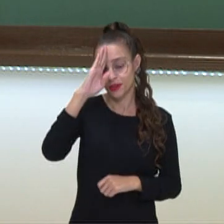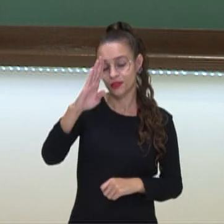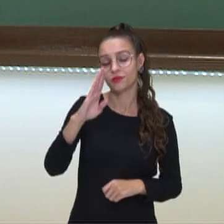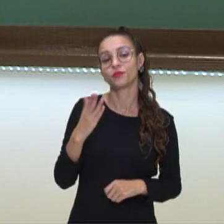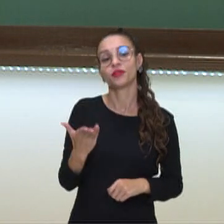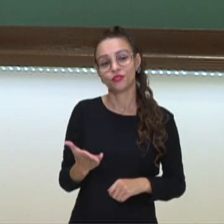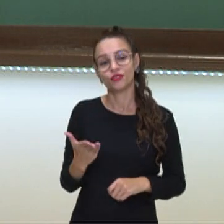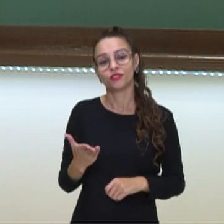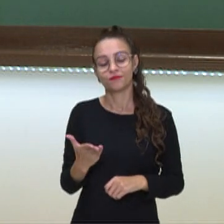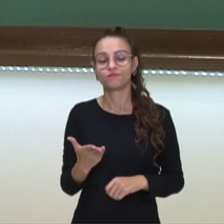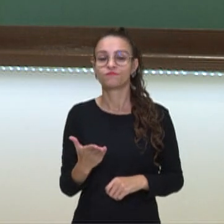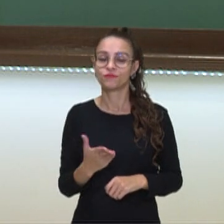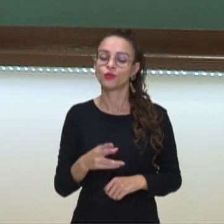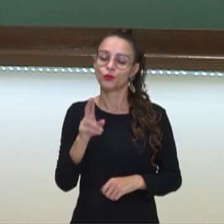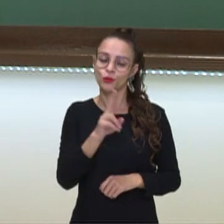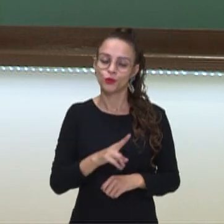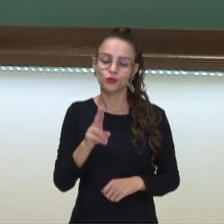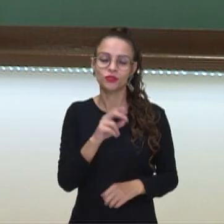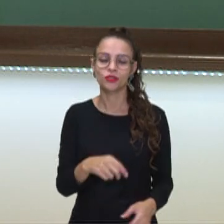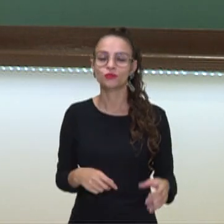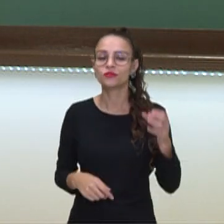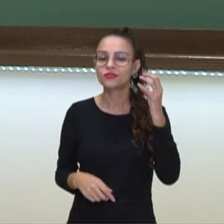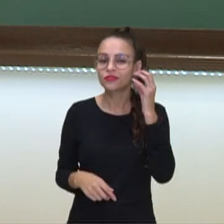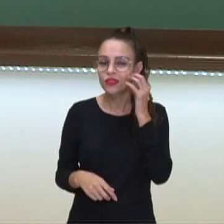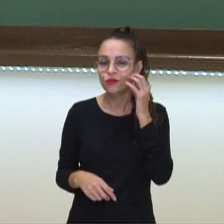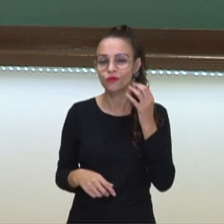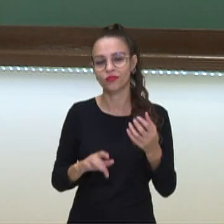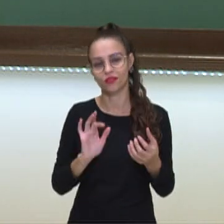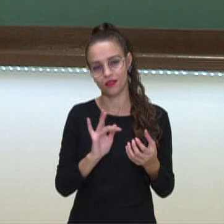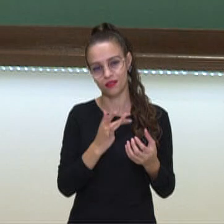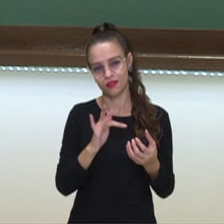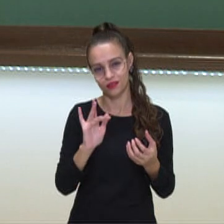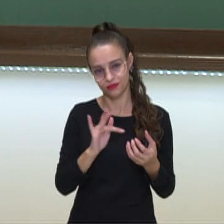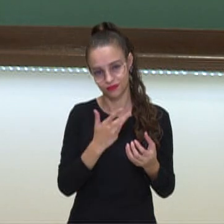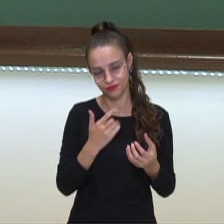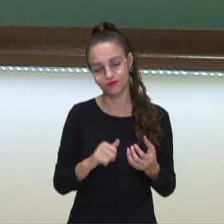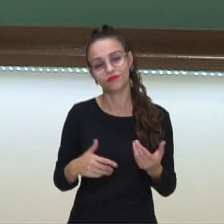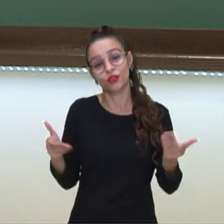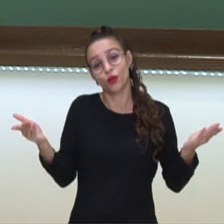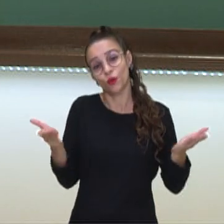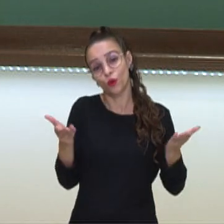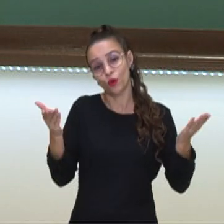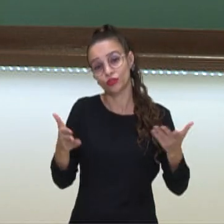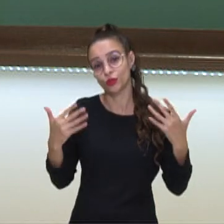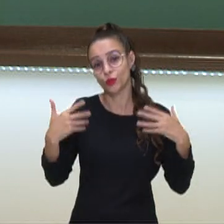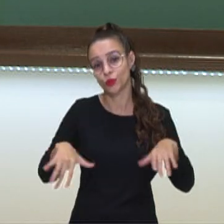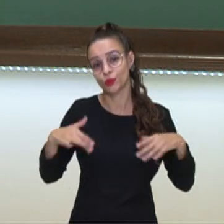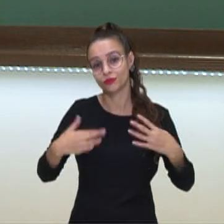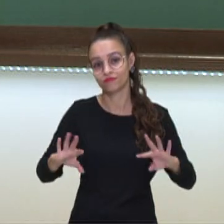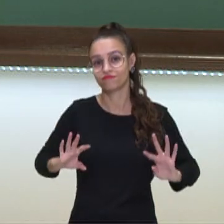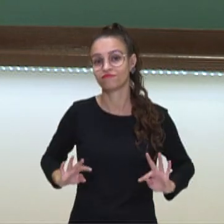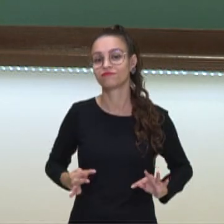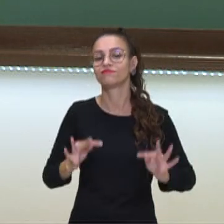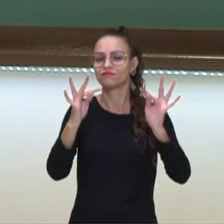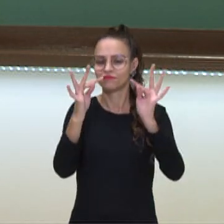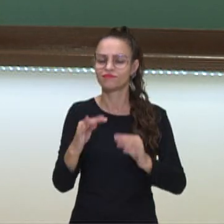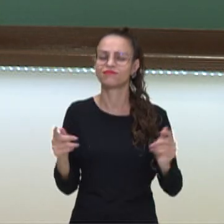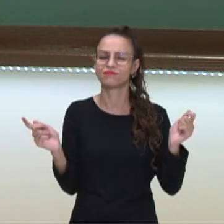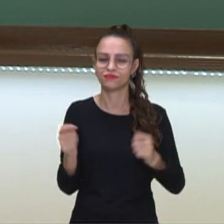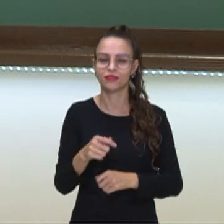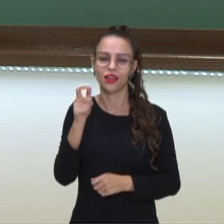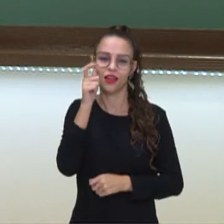principalmente através do smartphone, tá? Então esse é o nível de tecnologia que a gente já tem, por exemplo, né, para